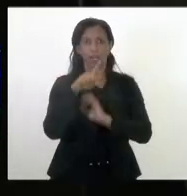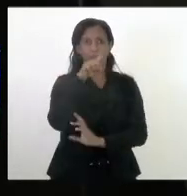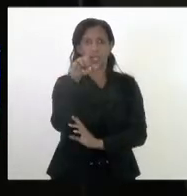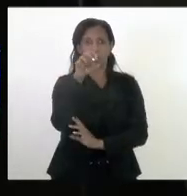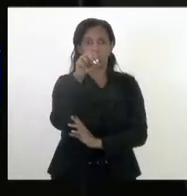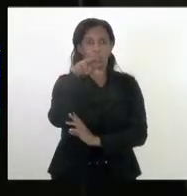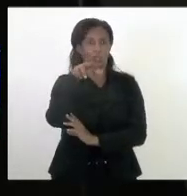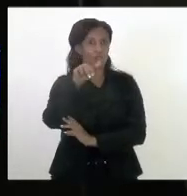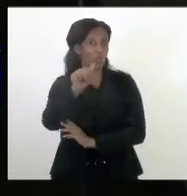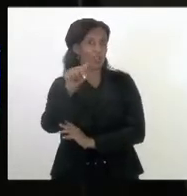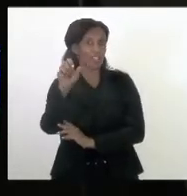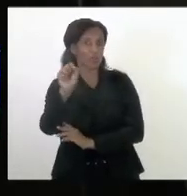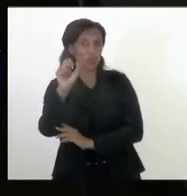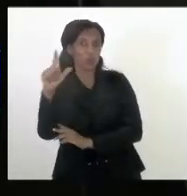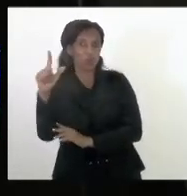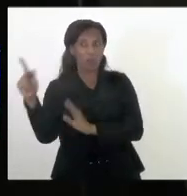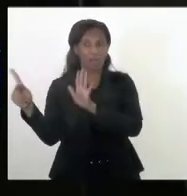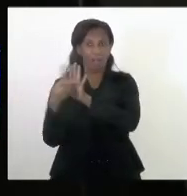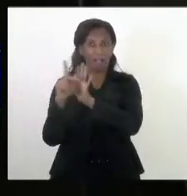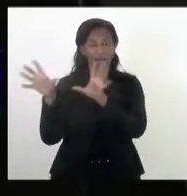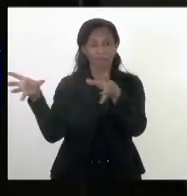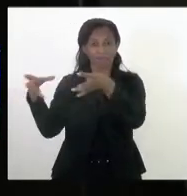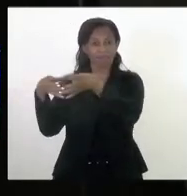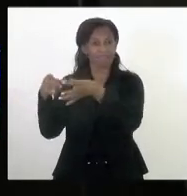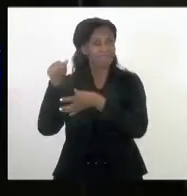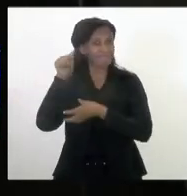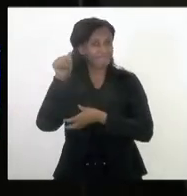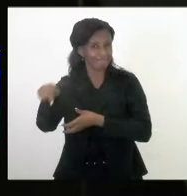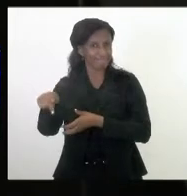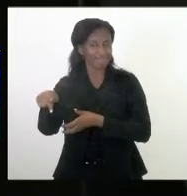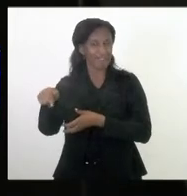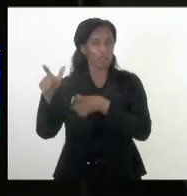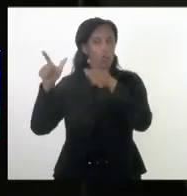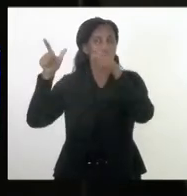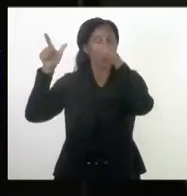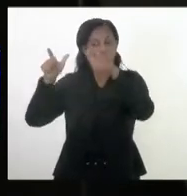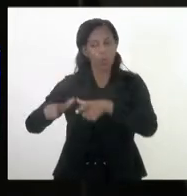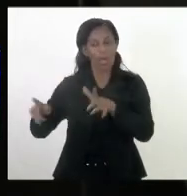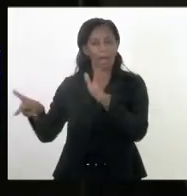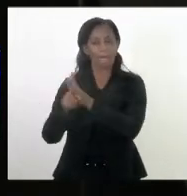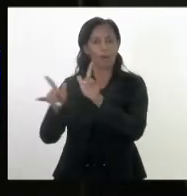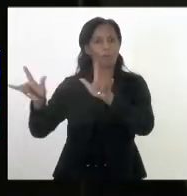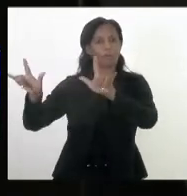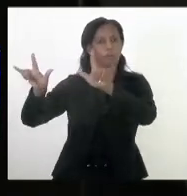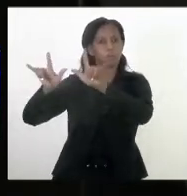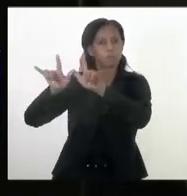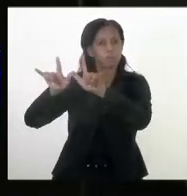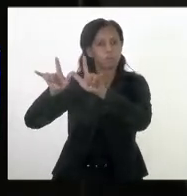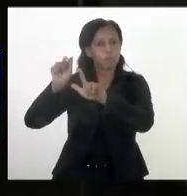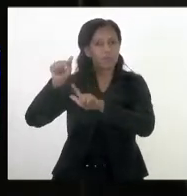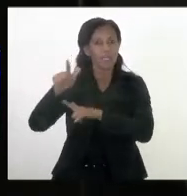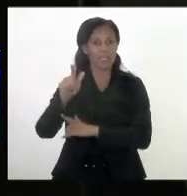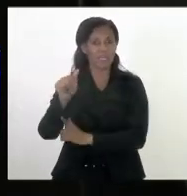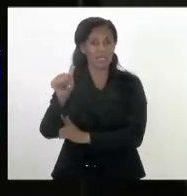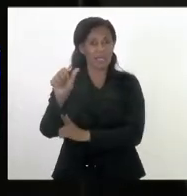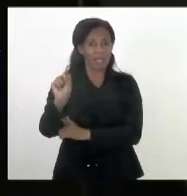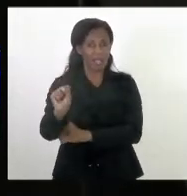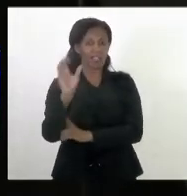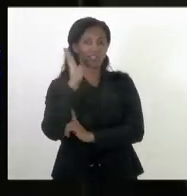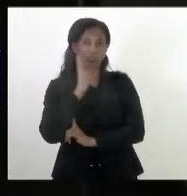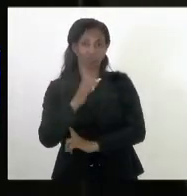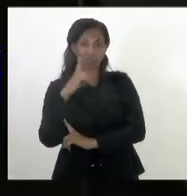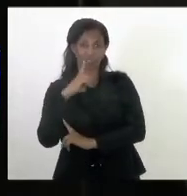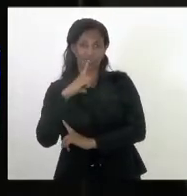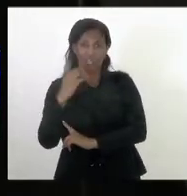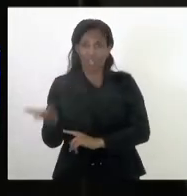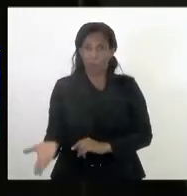Janeiro. E é exatamente nessas comunidades dominadas pela milícia em que esse gás, que já é